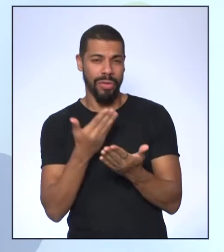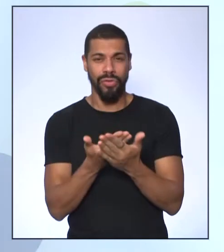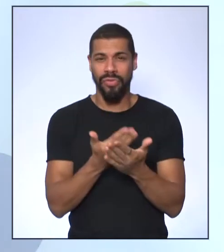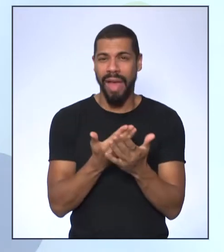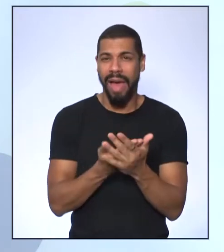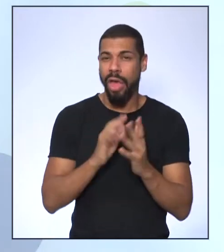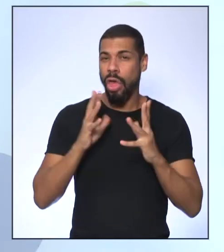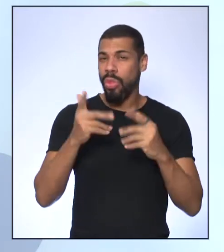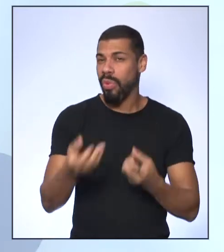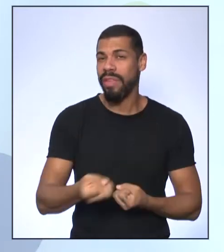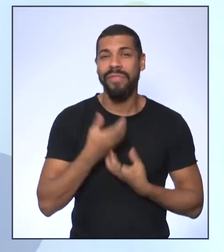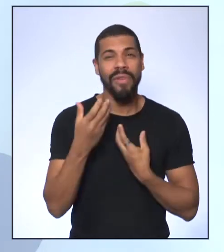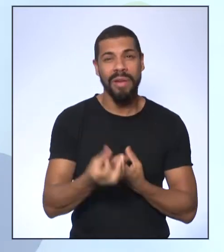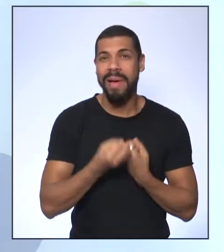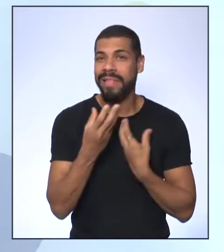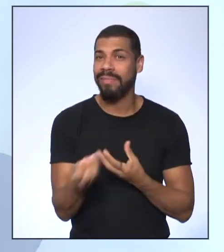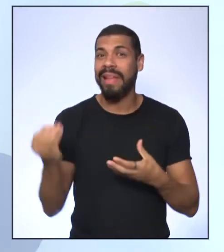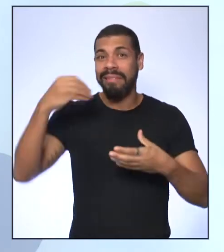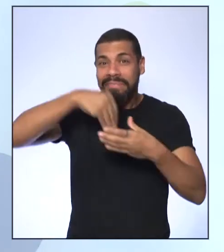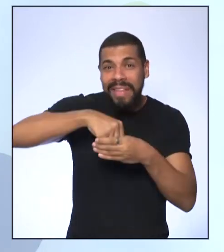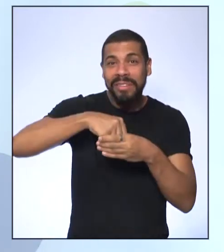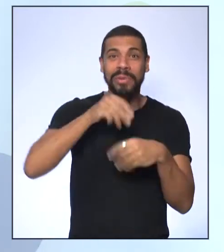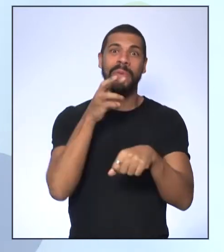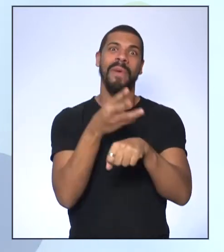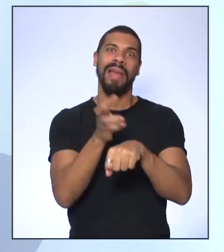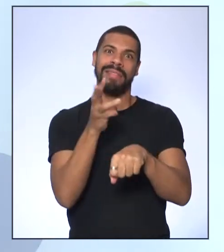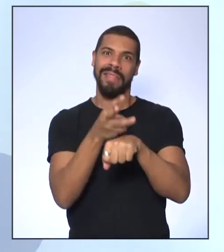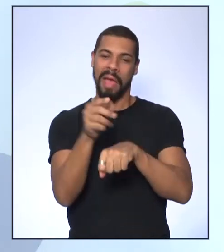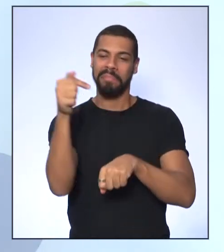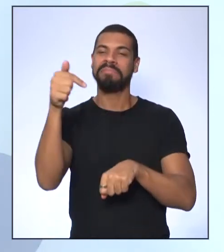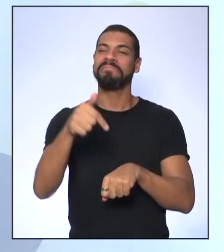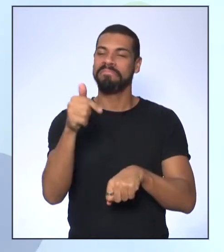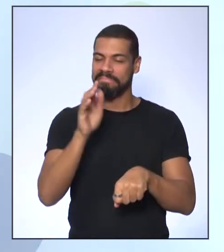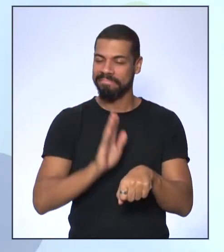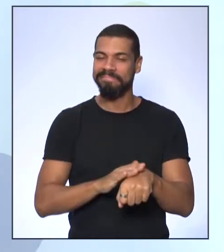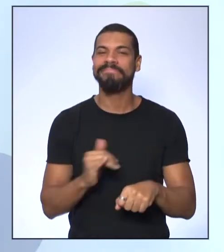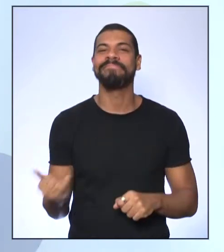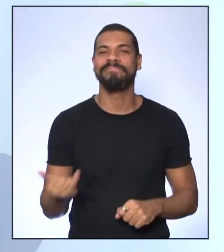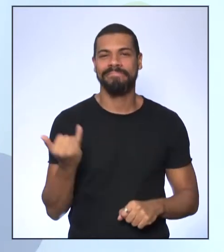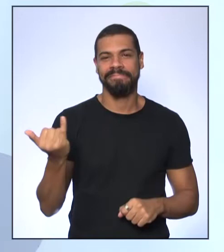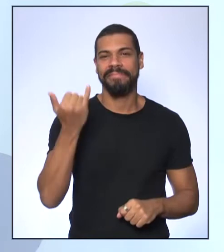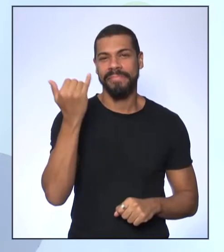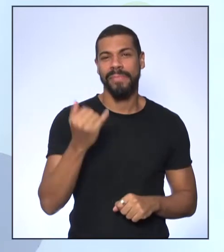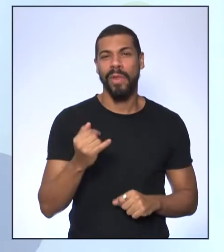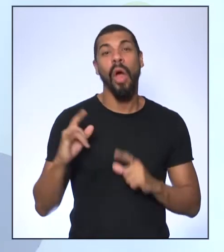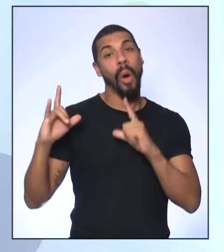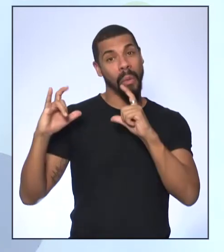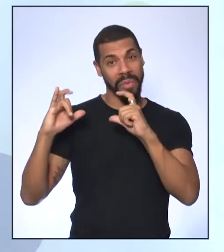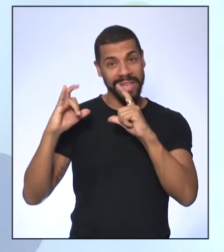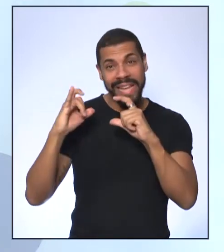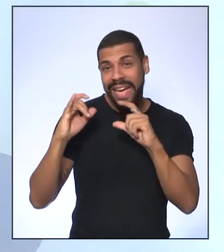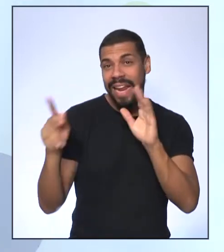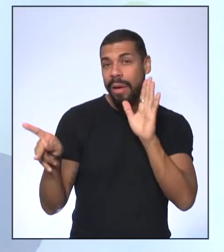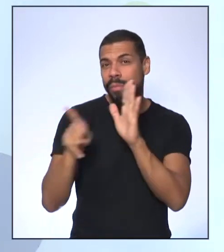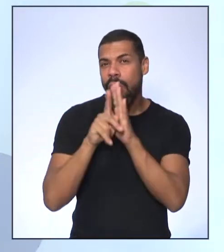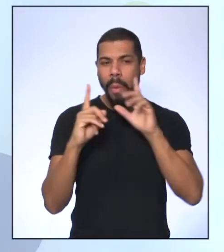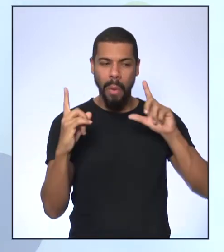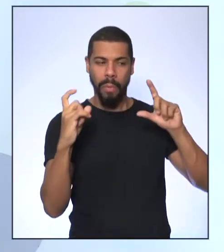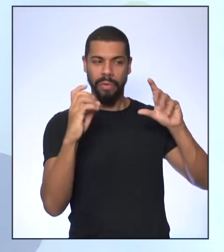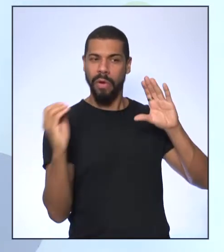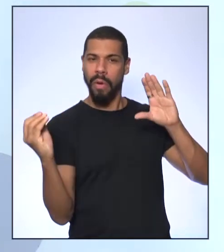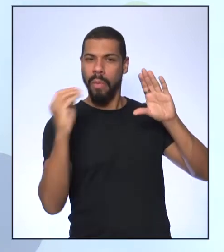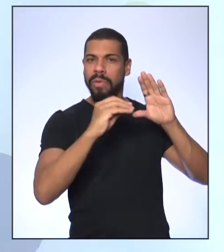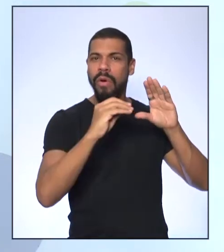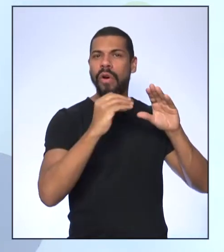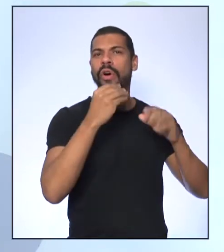pelo WhatsApp. O WhatsApp, então, ele é uma fonte riquíssima para várias histórias. O Instagram, que através da fotografia você consegue